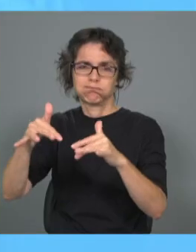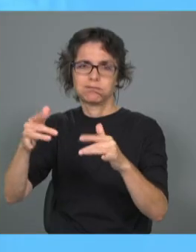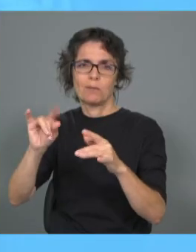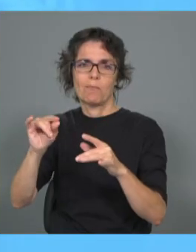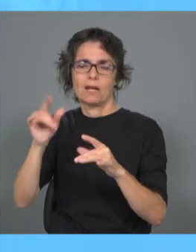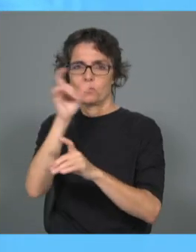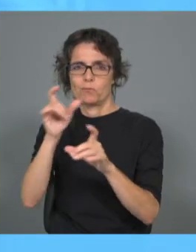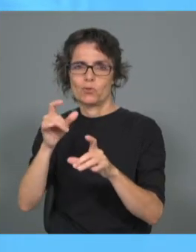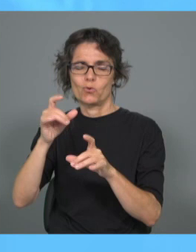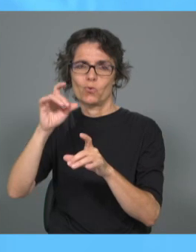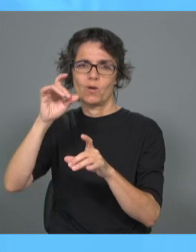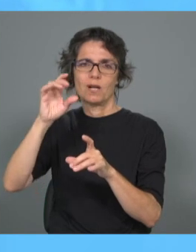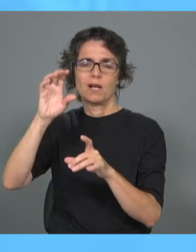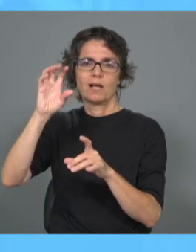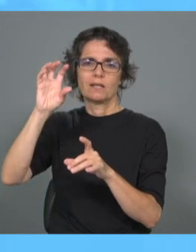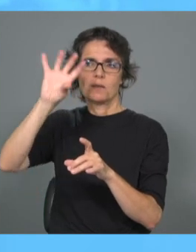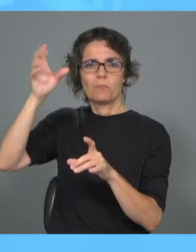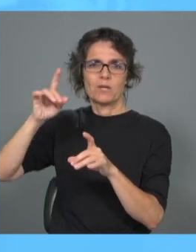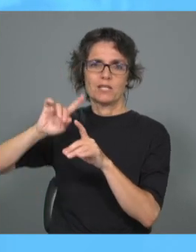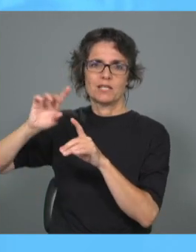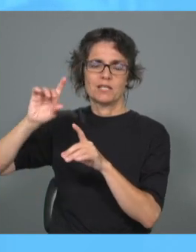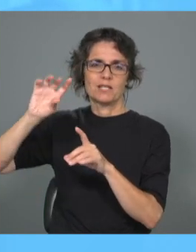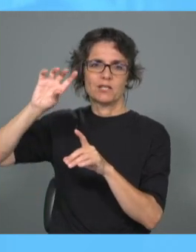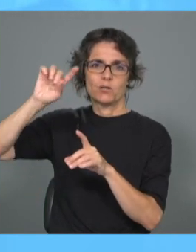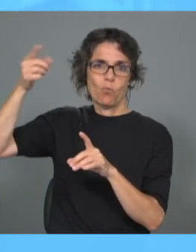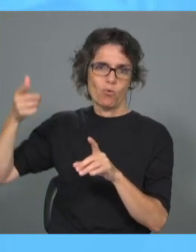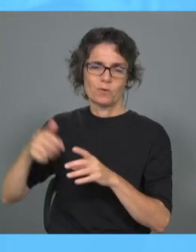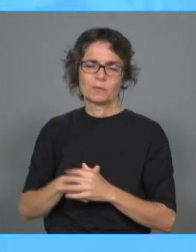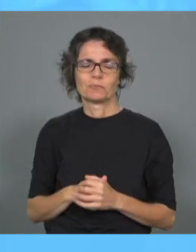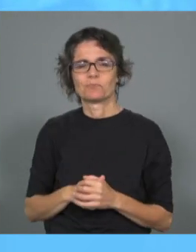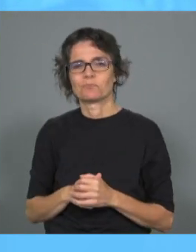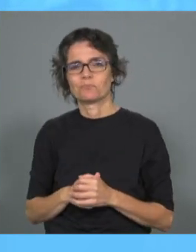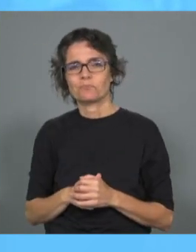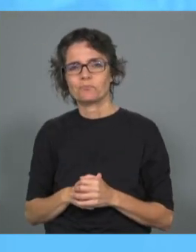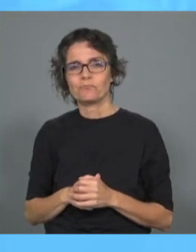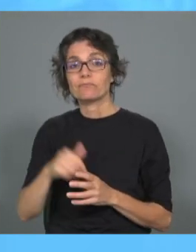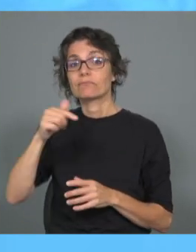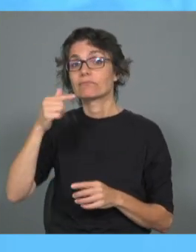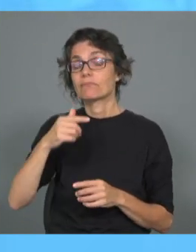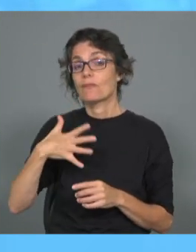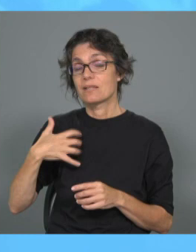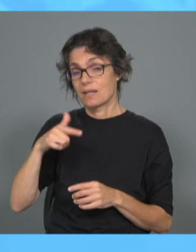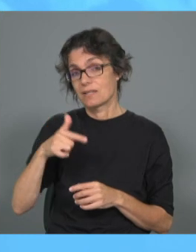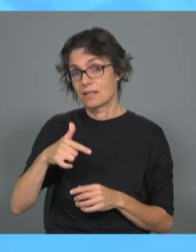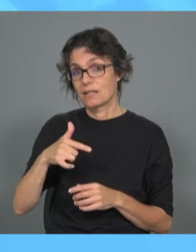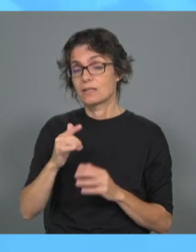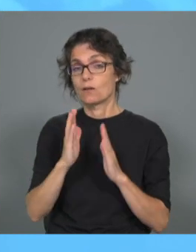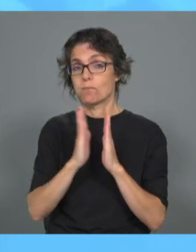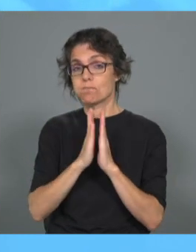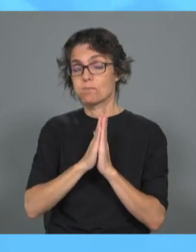Mas à sexta-feira, aqui no nosso programa, olhamos também sempre a liturgia do próximo